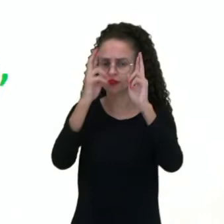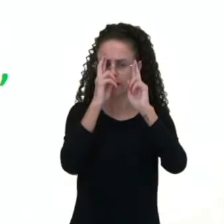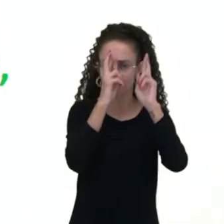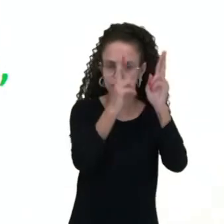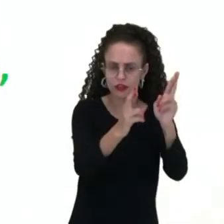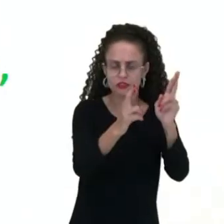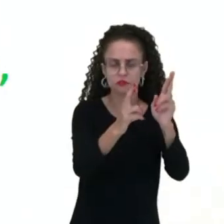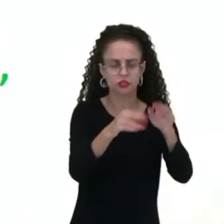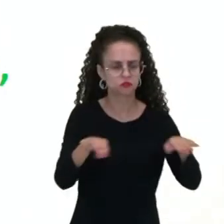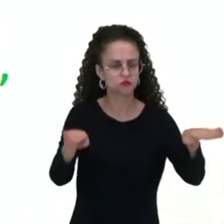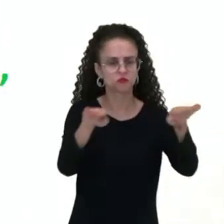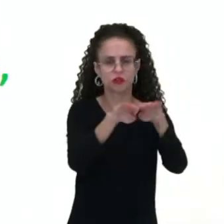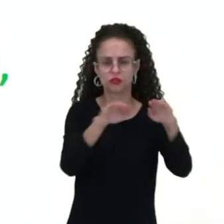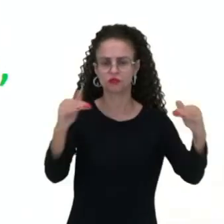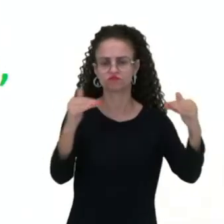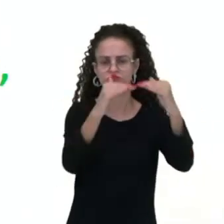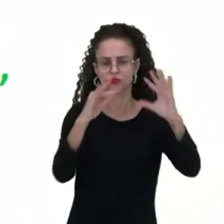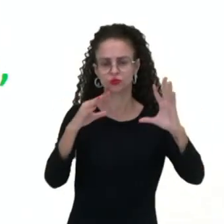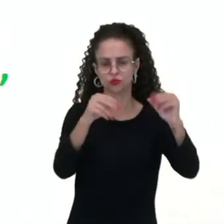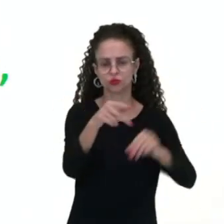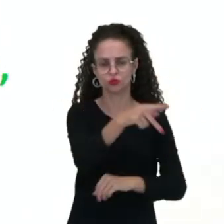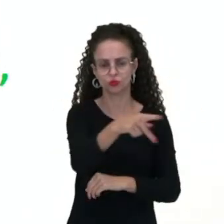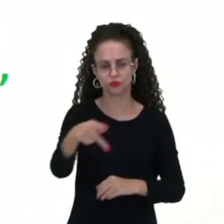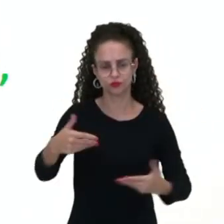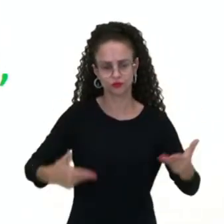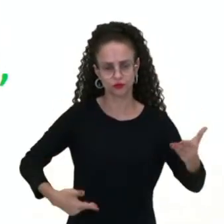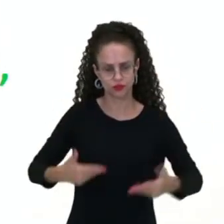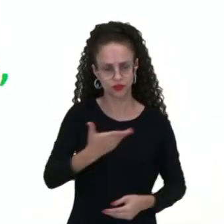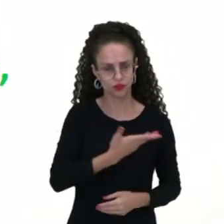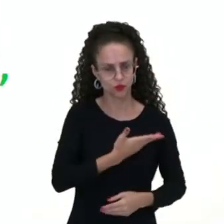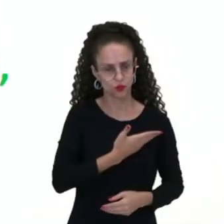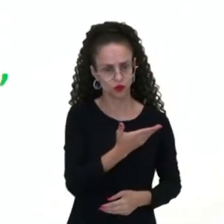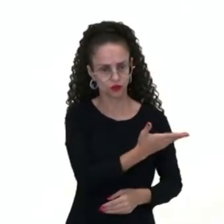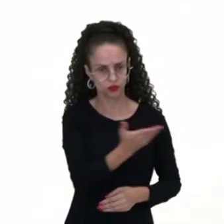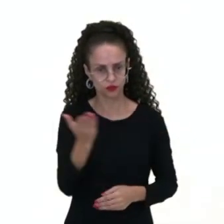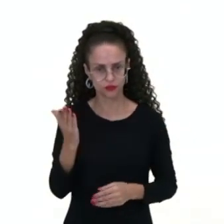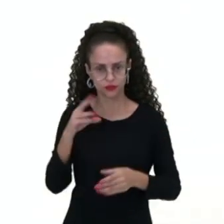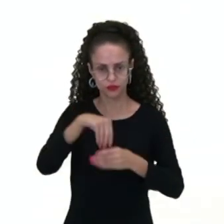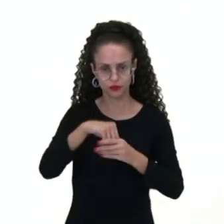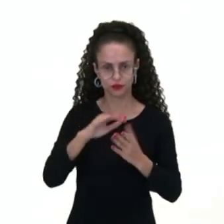todos os professores, funcionários e colegas da escola.